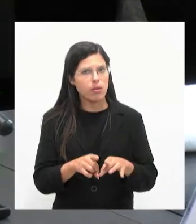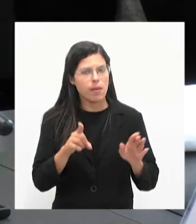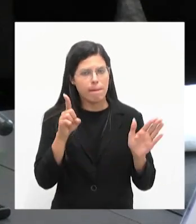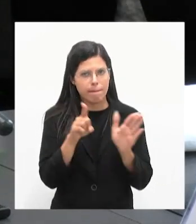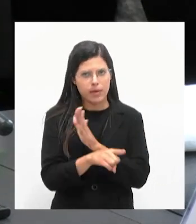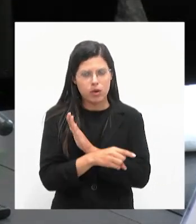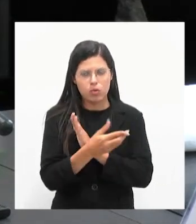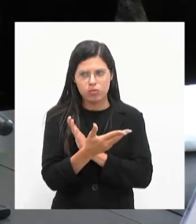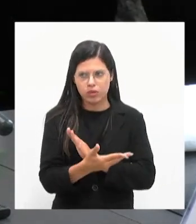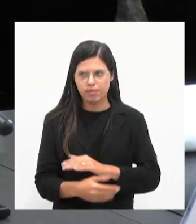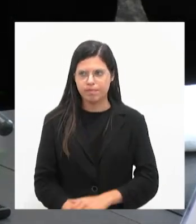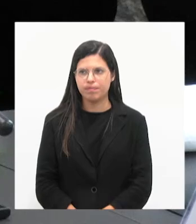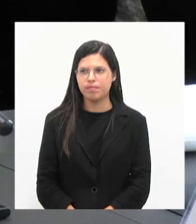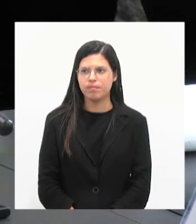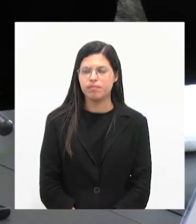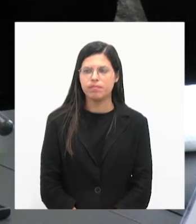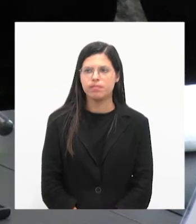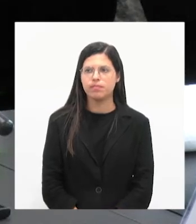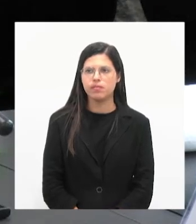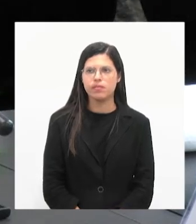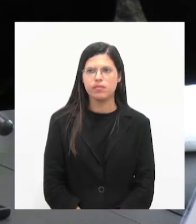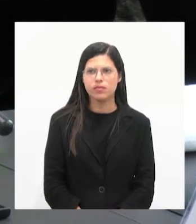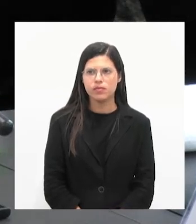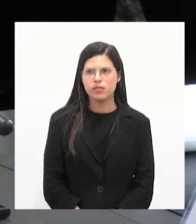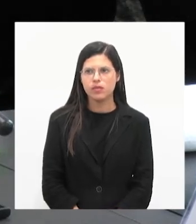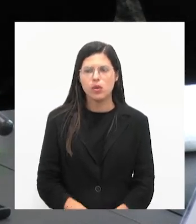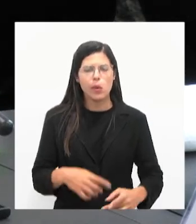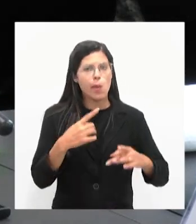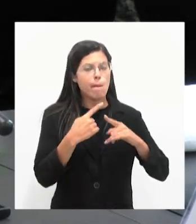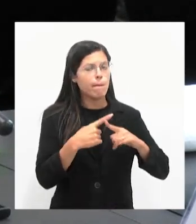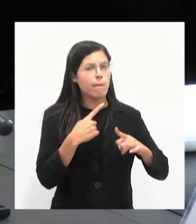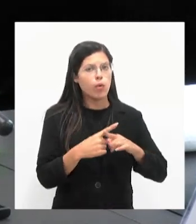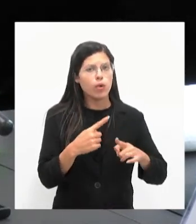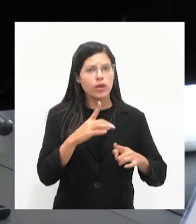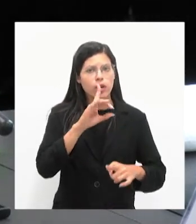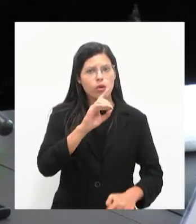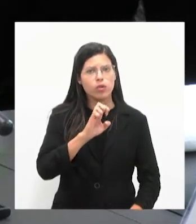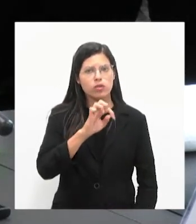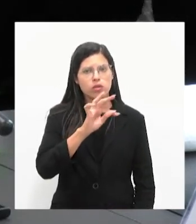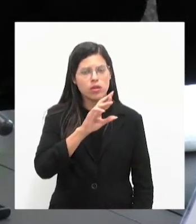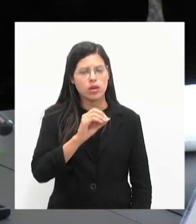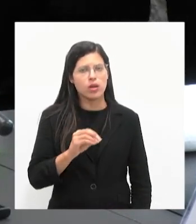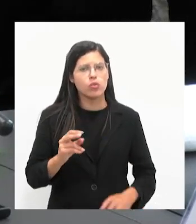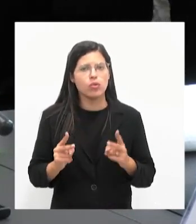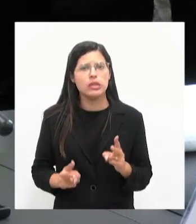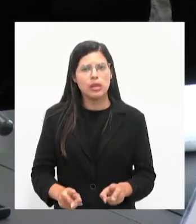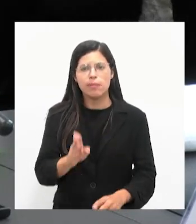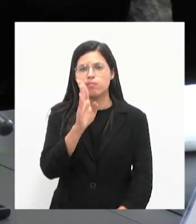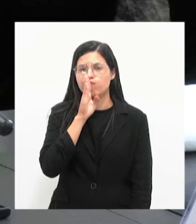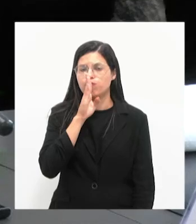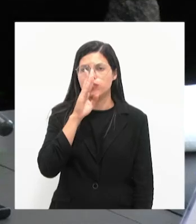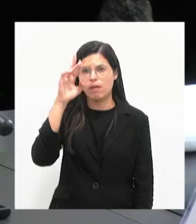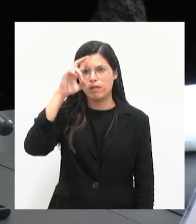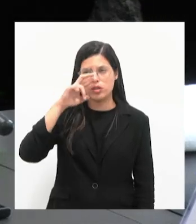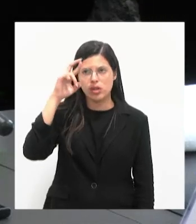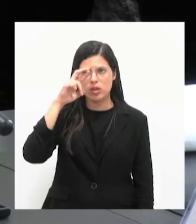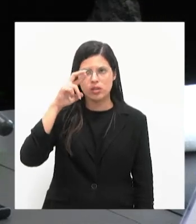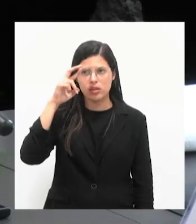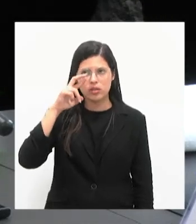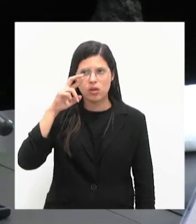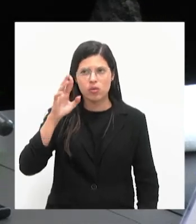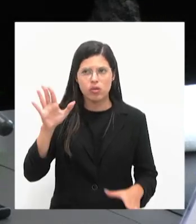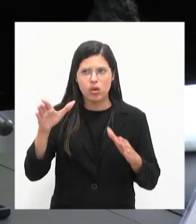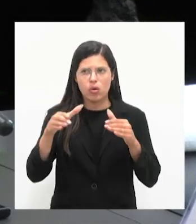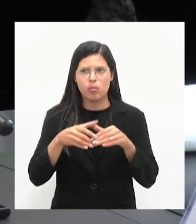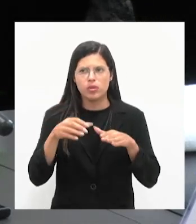senhor aqui, presidente. Por que o Detro sempre se omite nas fiscalizações da Comissão